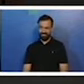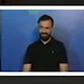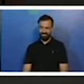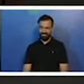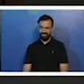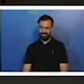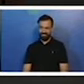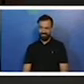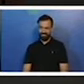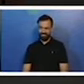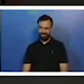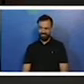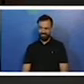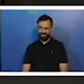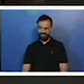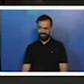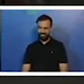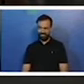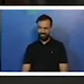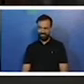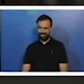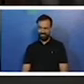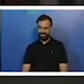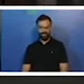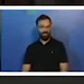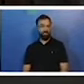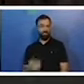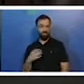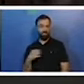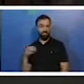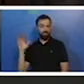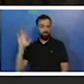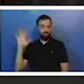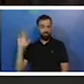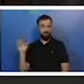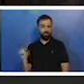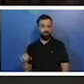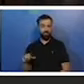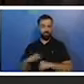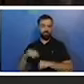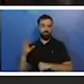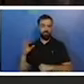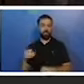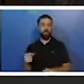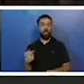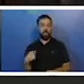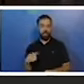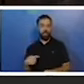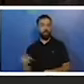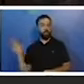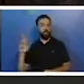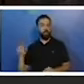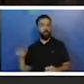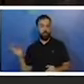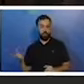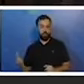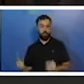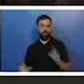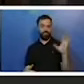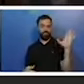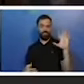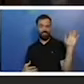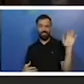desafio Então vamos lá a minha mão que eu domino mais é a direita então eu vou fazer com a esquerda ele complicou para mim professor